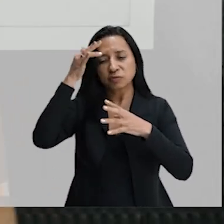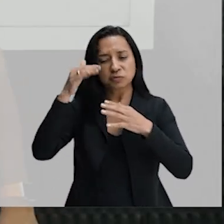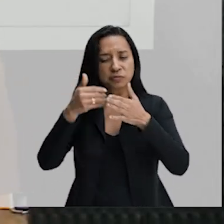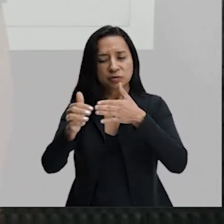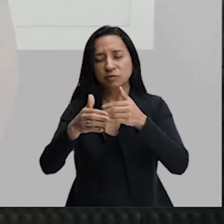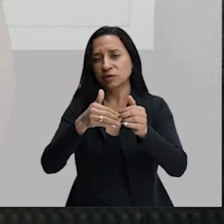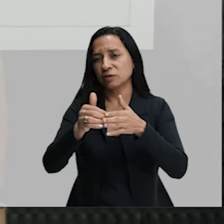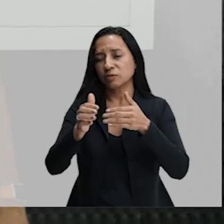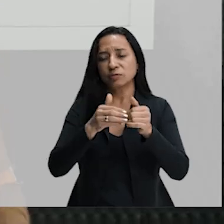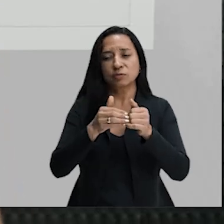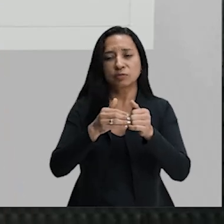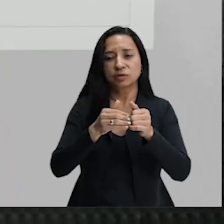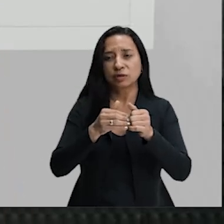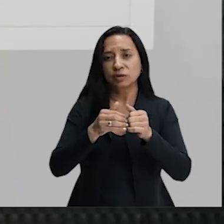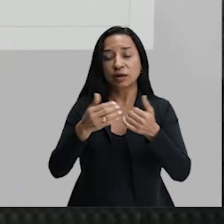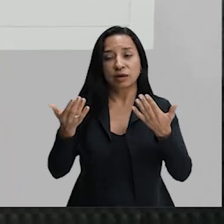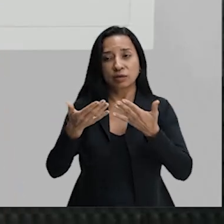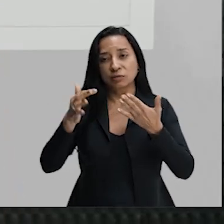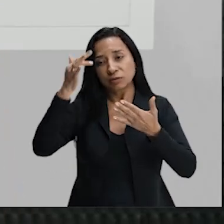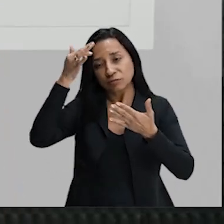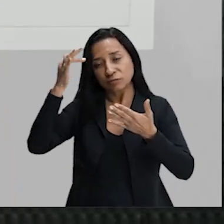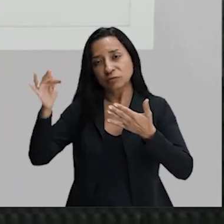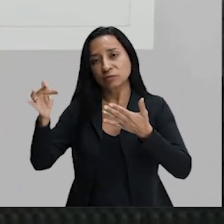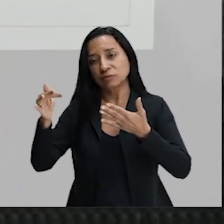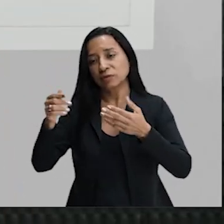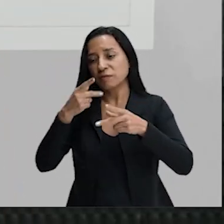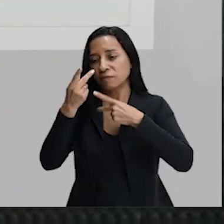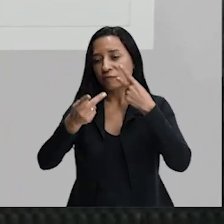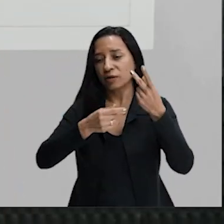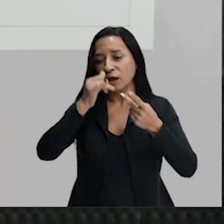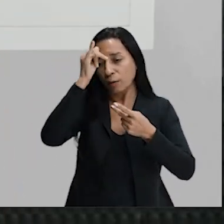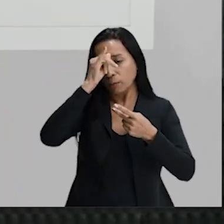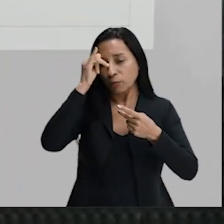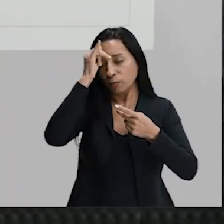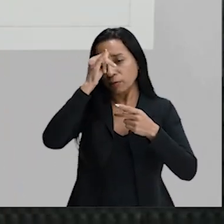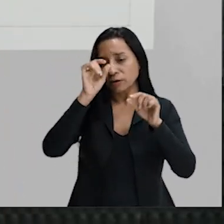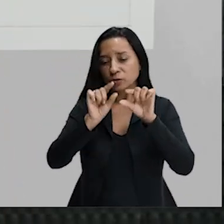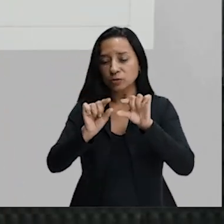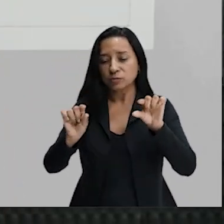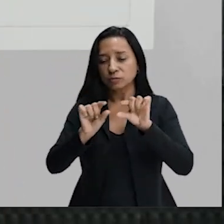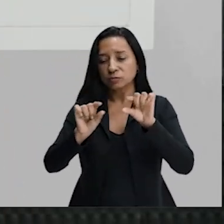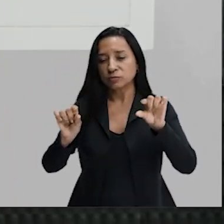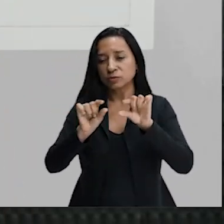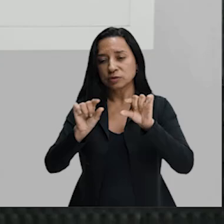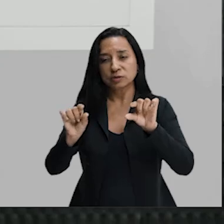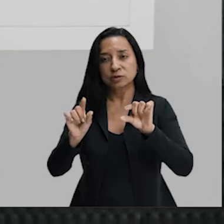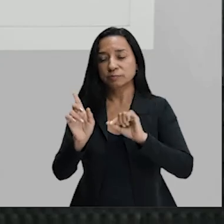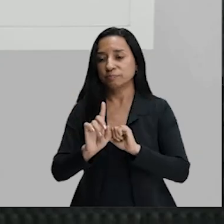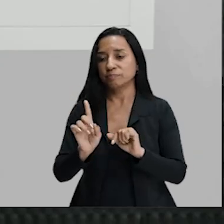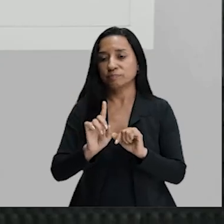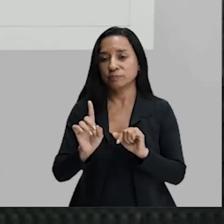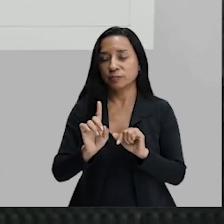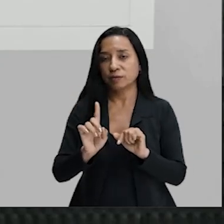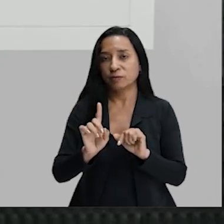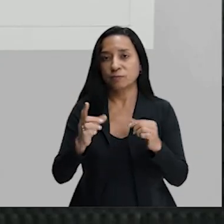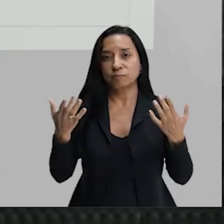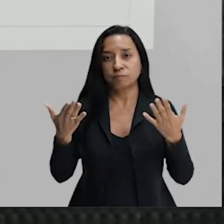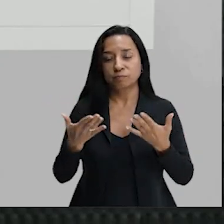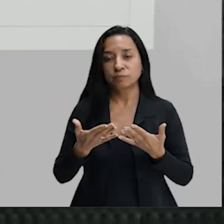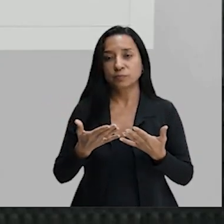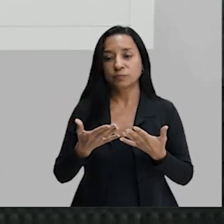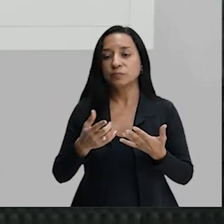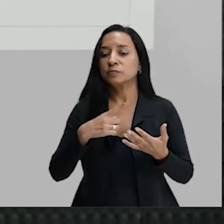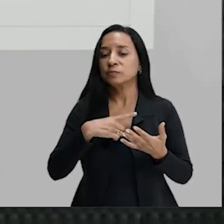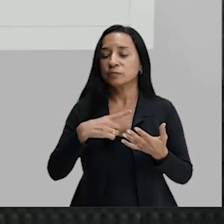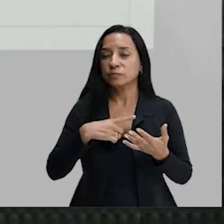coisa, dá para falar, vamos filosofar e começa a falar um bando de coisa, tem gente que faz umas frasezinhas meio doidas, mas não é assim. Olha só,